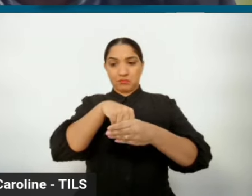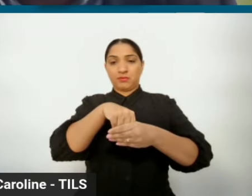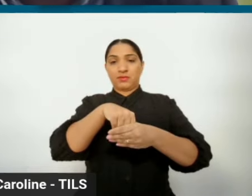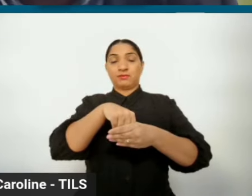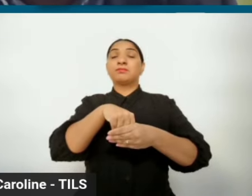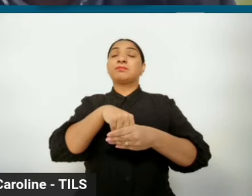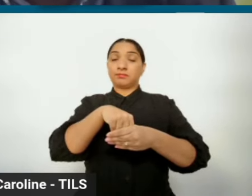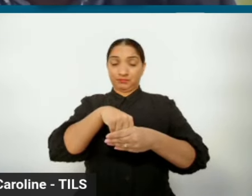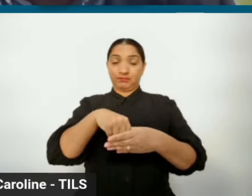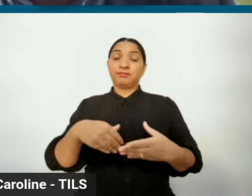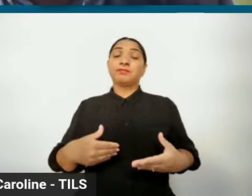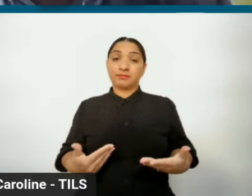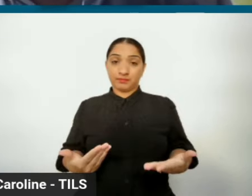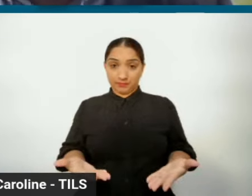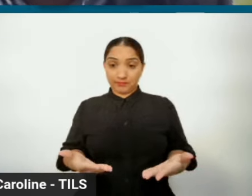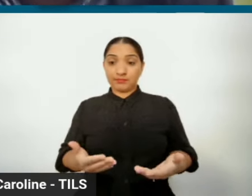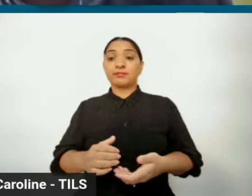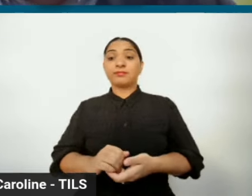trabalho. Isso,